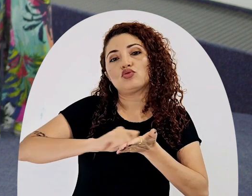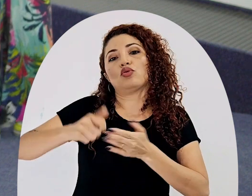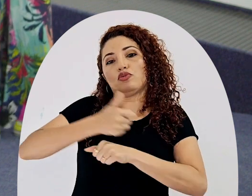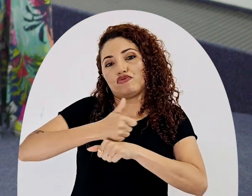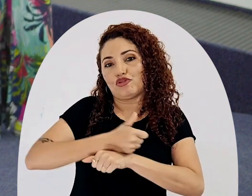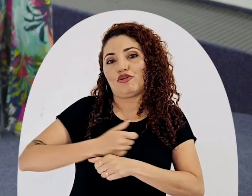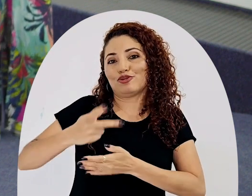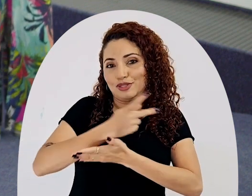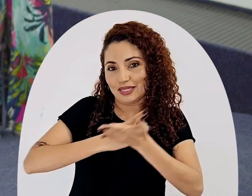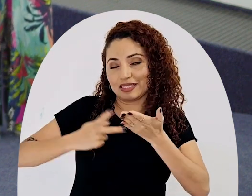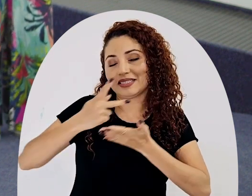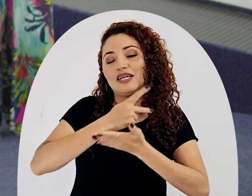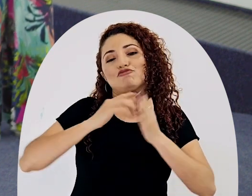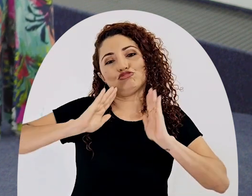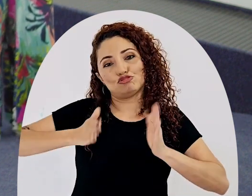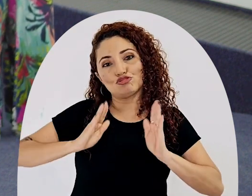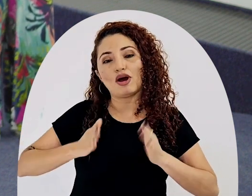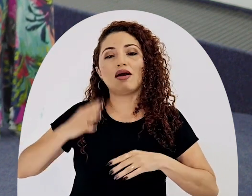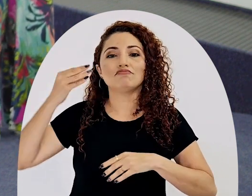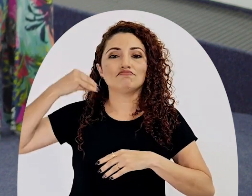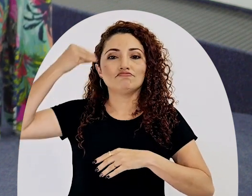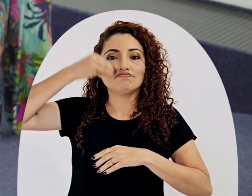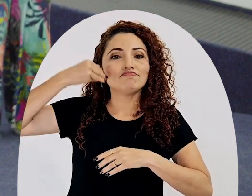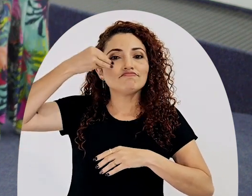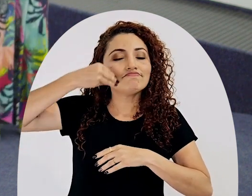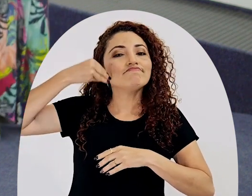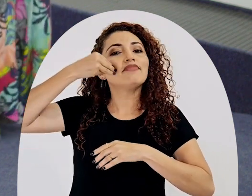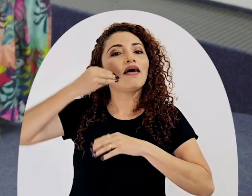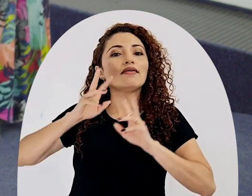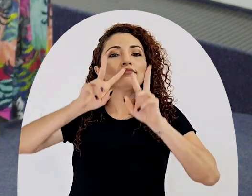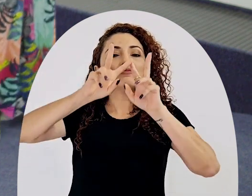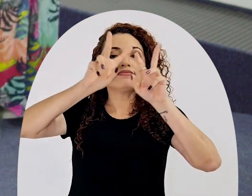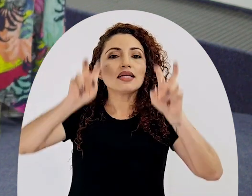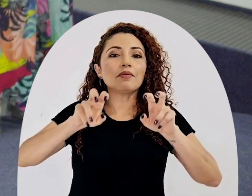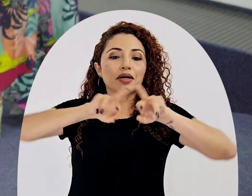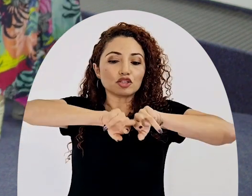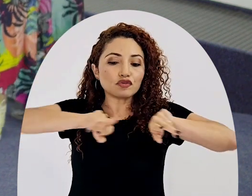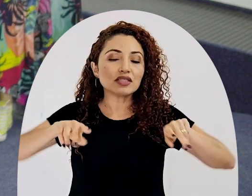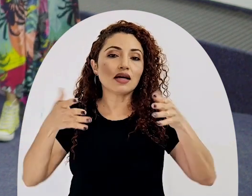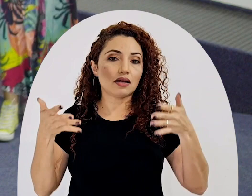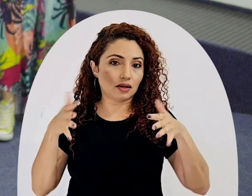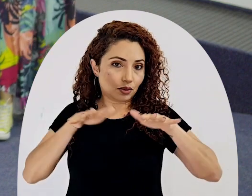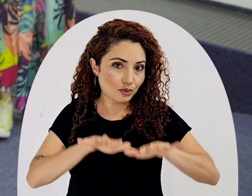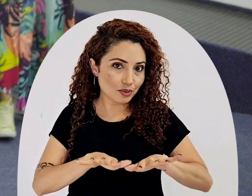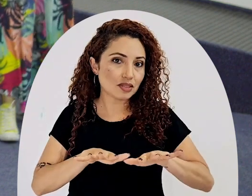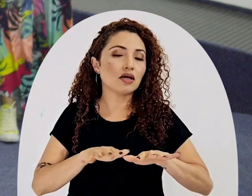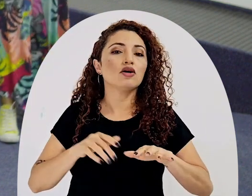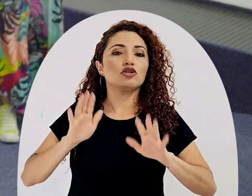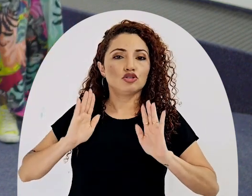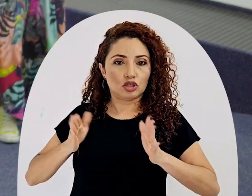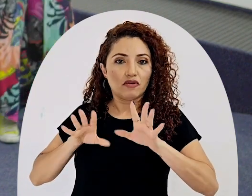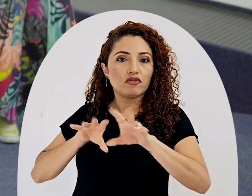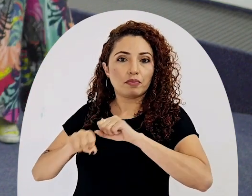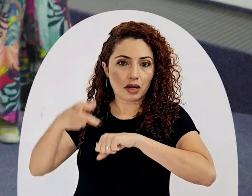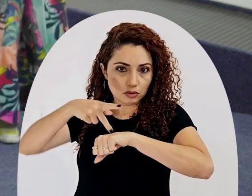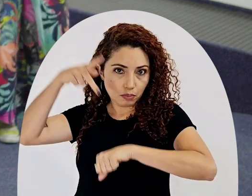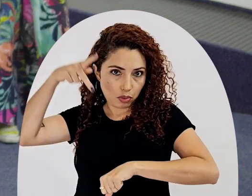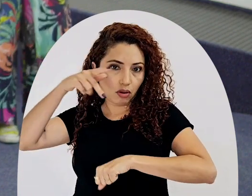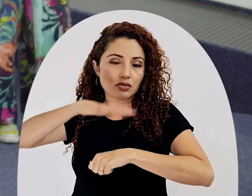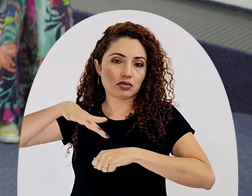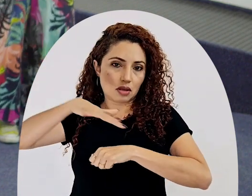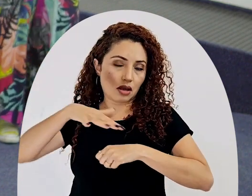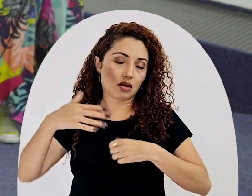uma vivência, né, na área de diversidade e inclusão, que eu tenho pós-graduação nessa área, e hoje eu